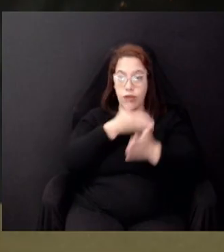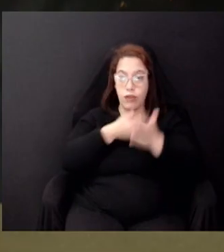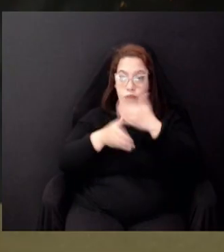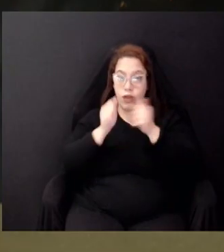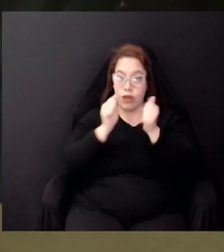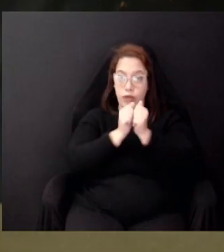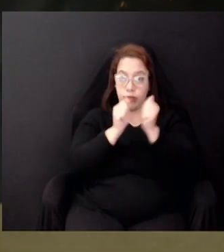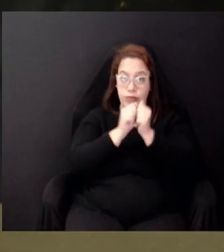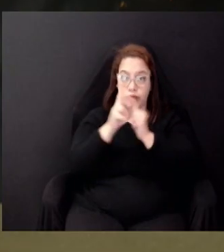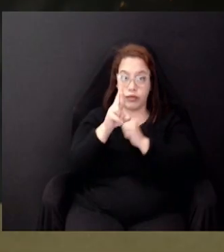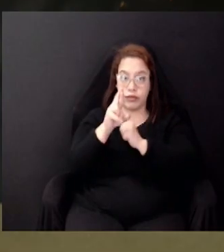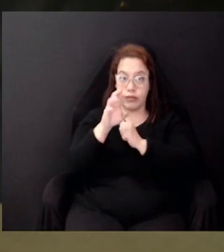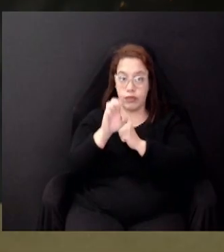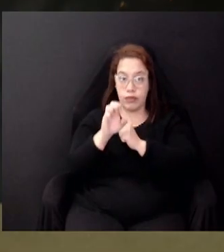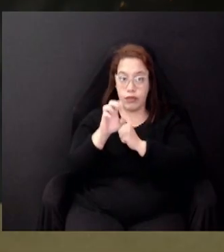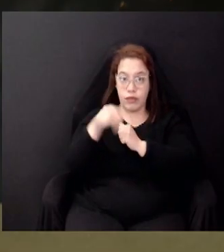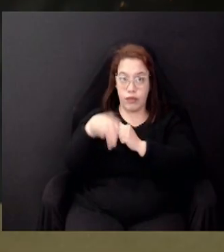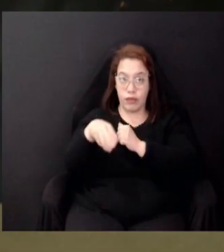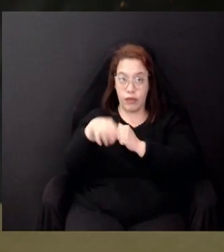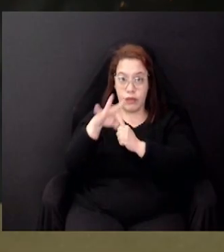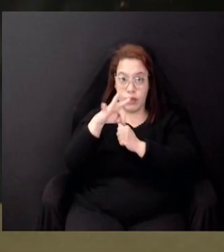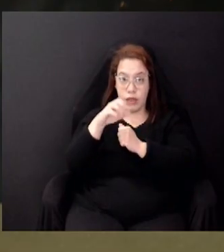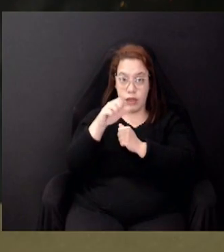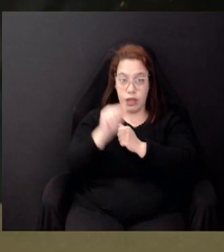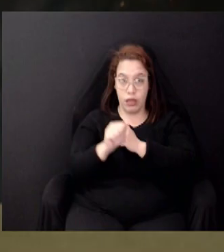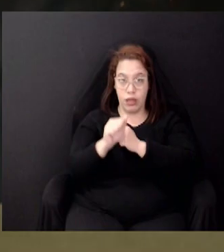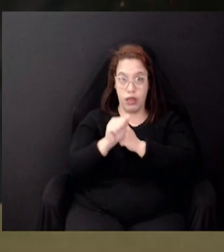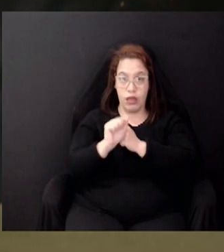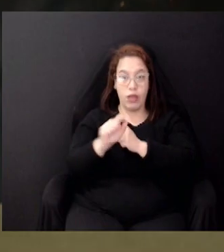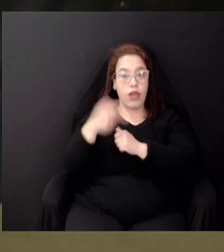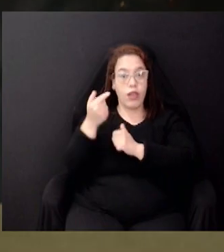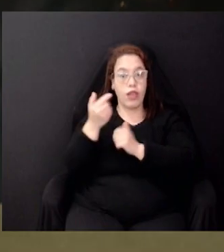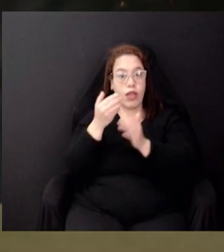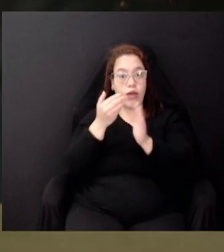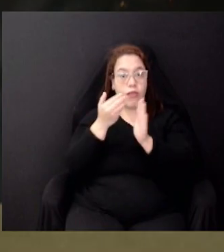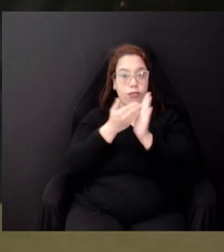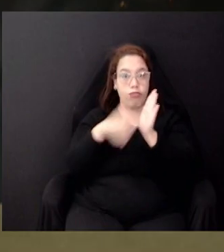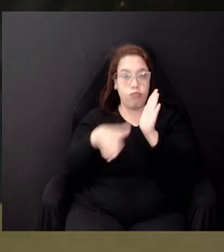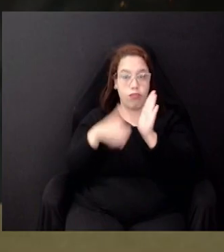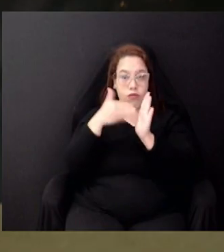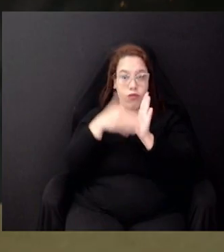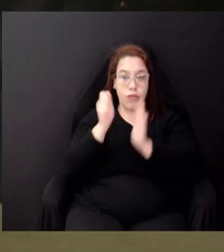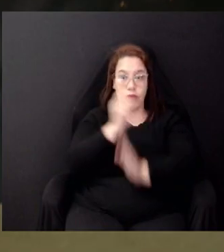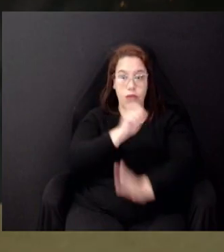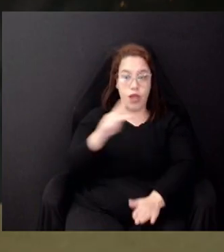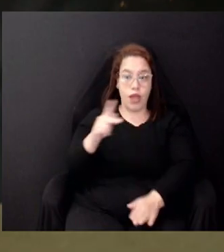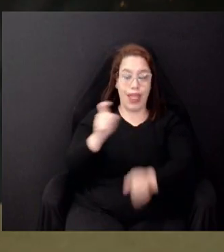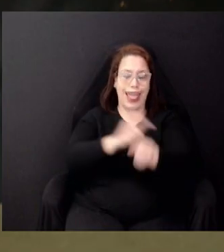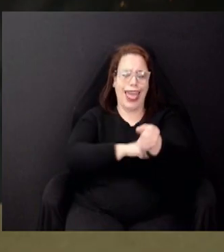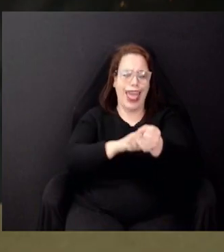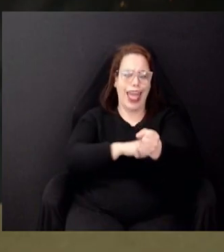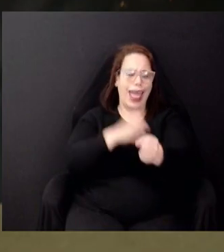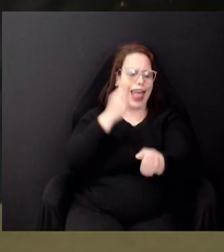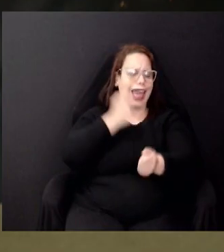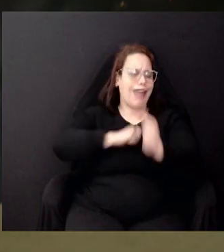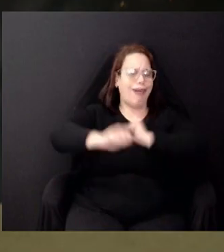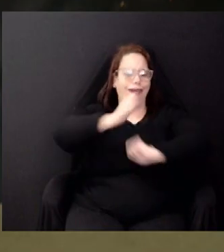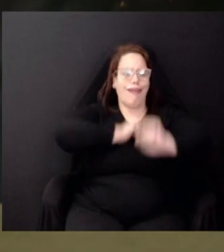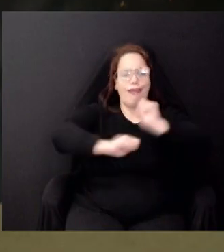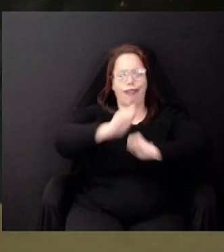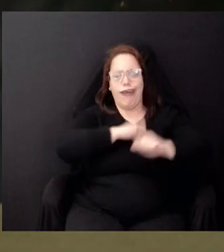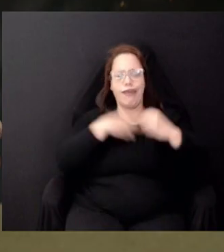Costa, do Jardim Garcia. Depois de deletar os aplicativos, fiquei ansiosa e irritada. Eita. Como fazer